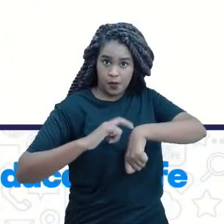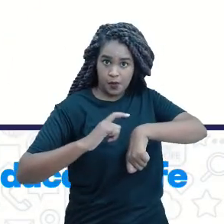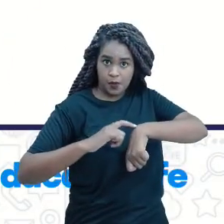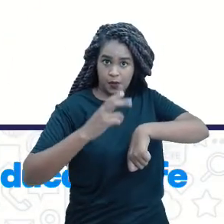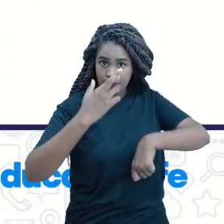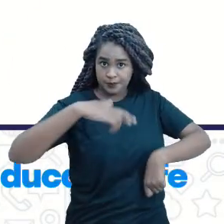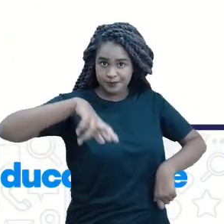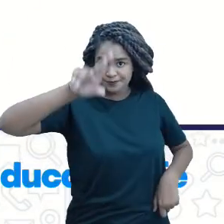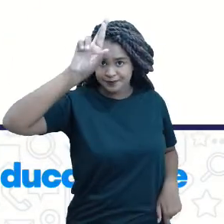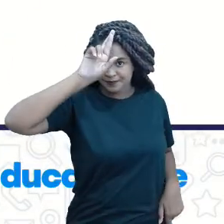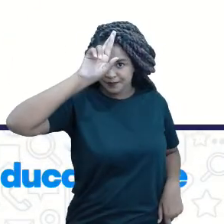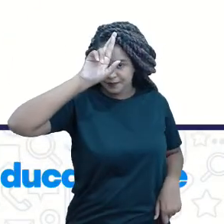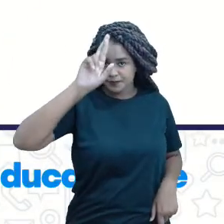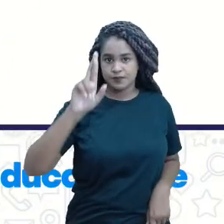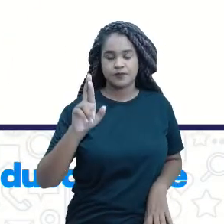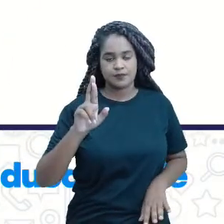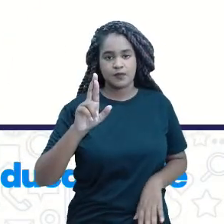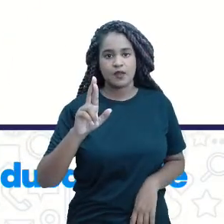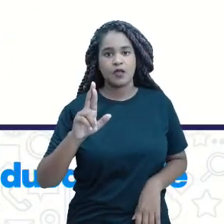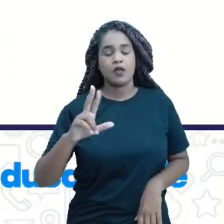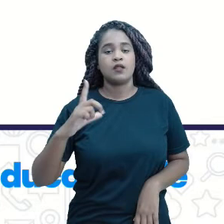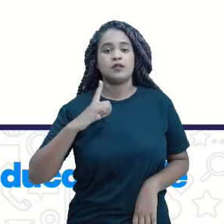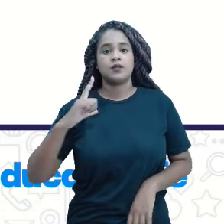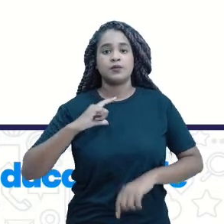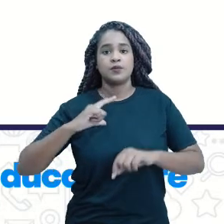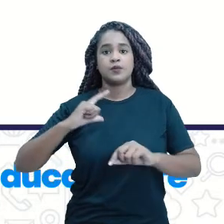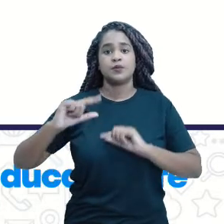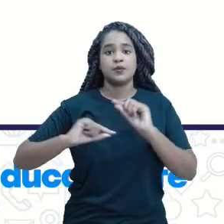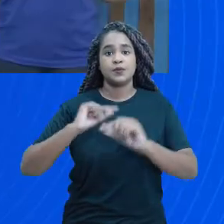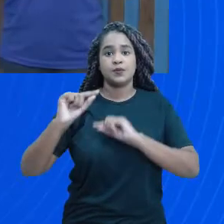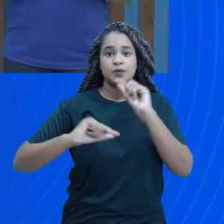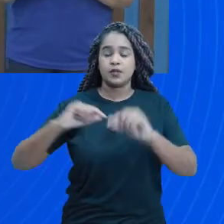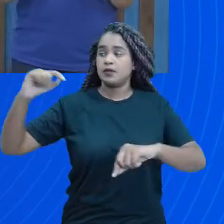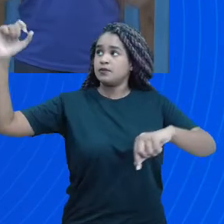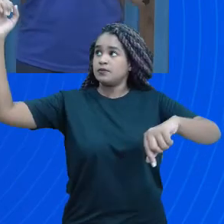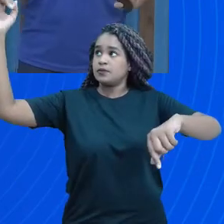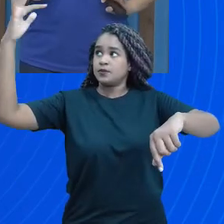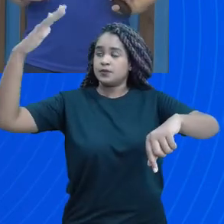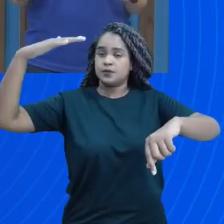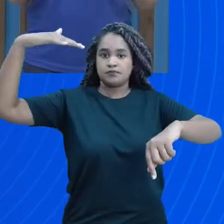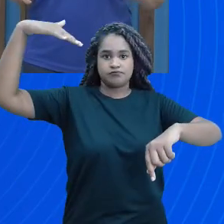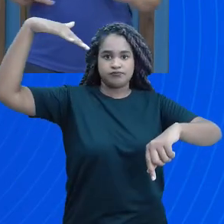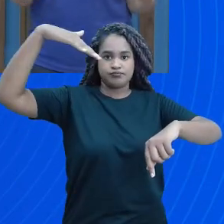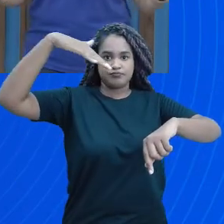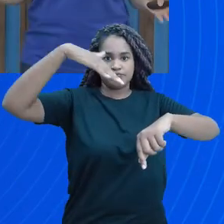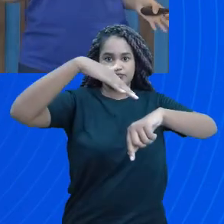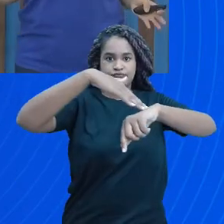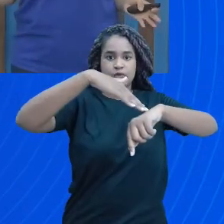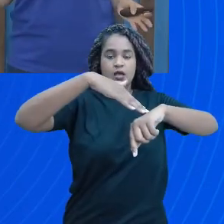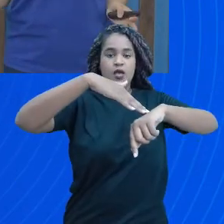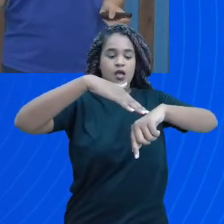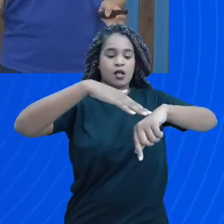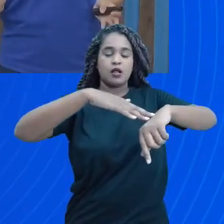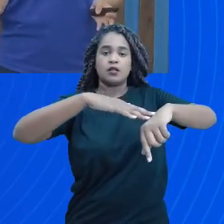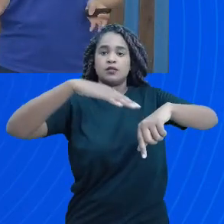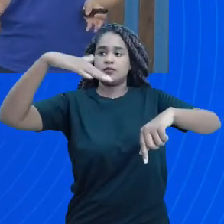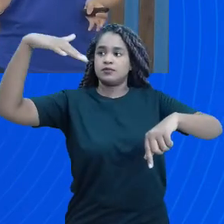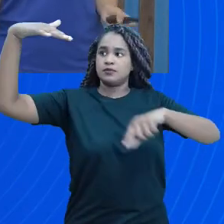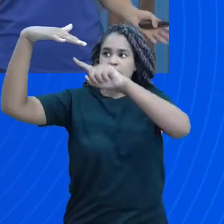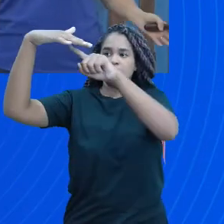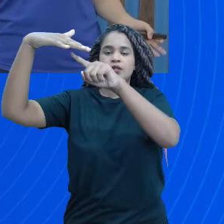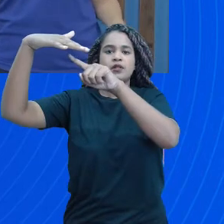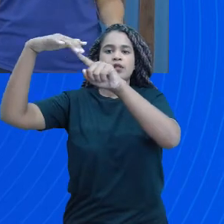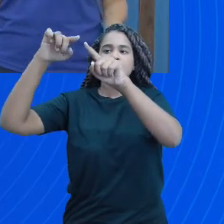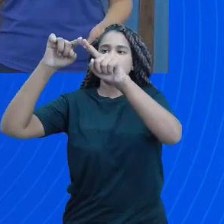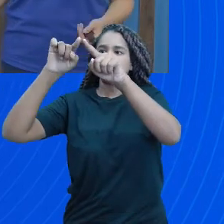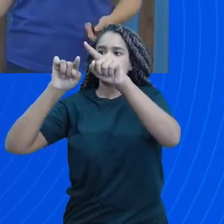incidindo diretamente em um ângulo de 90 graus aqui numa determinada região, né? Dependendo do lugar do mundo que você esteja,